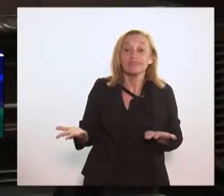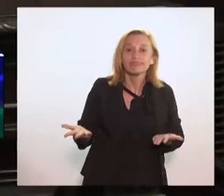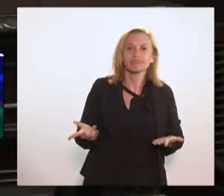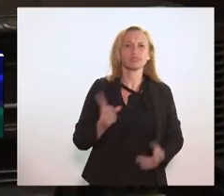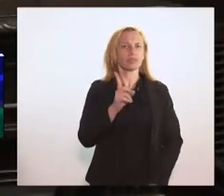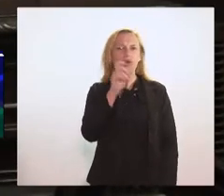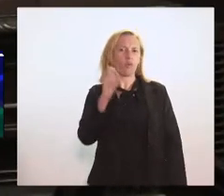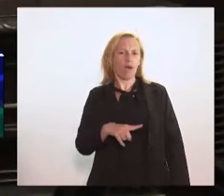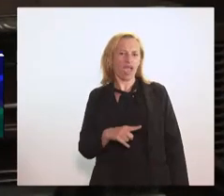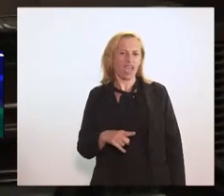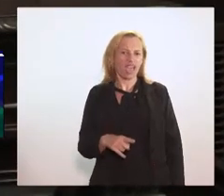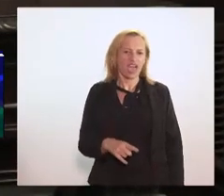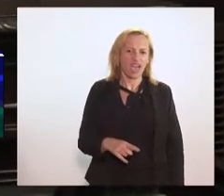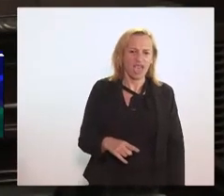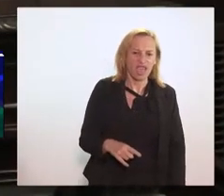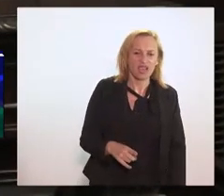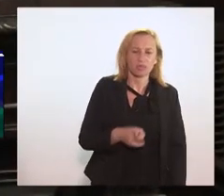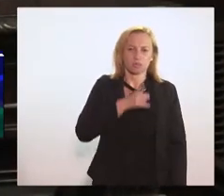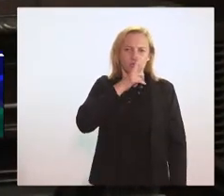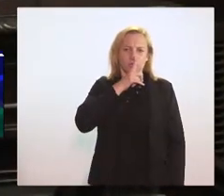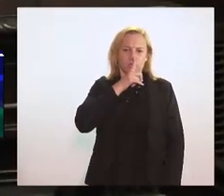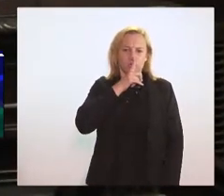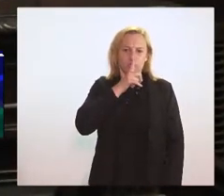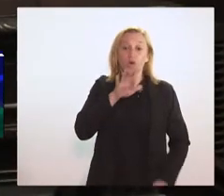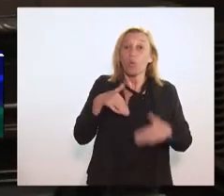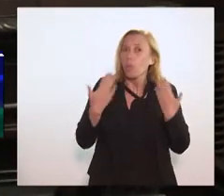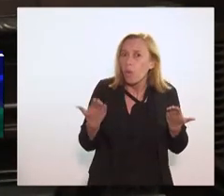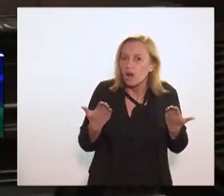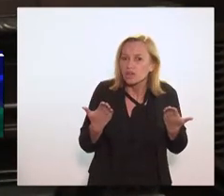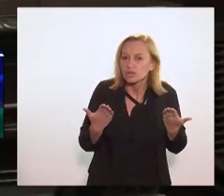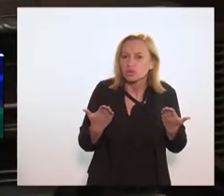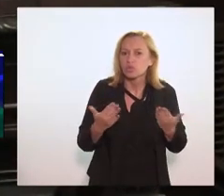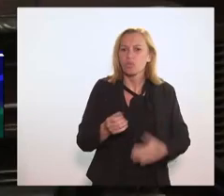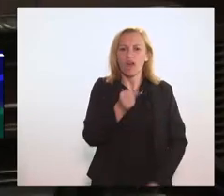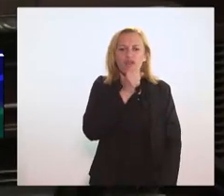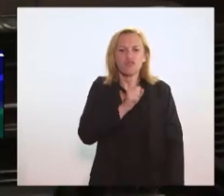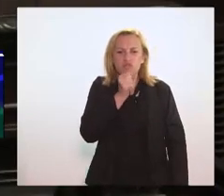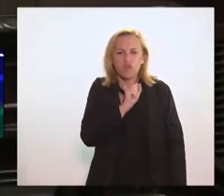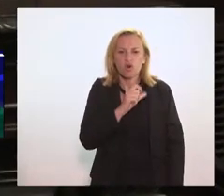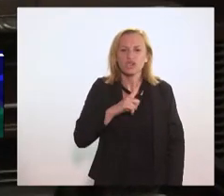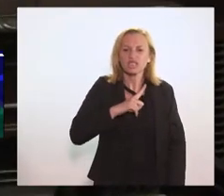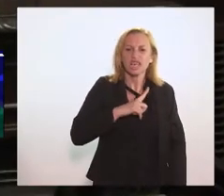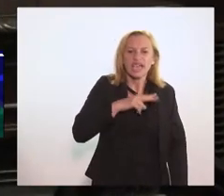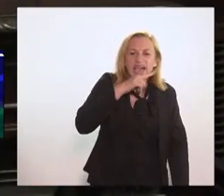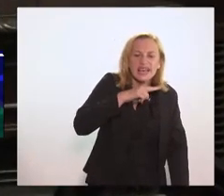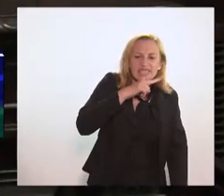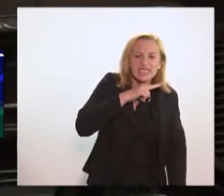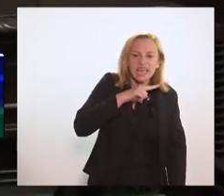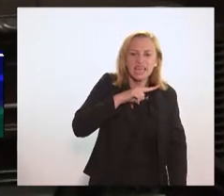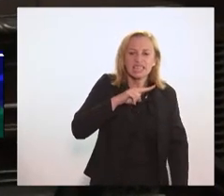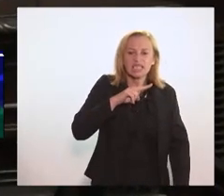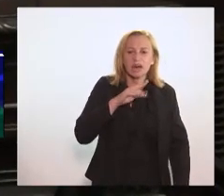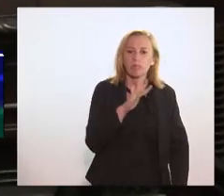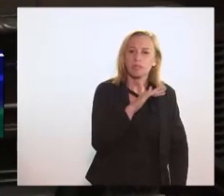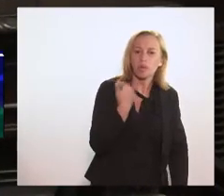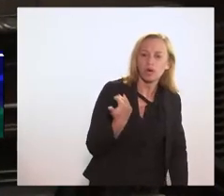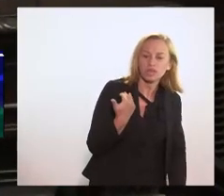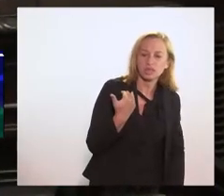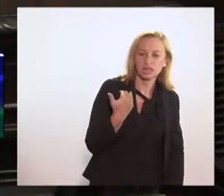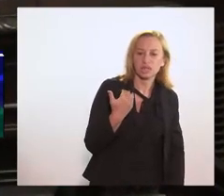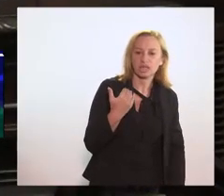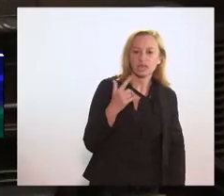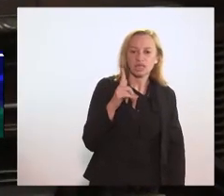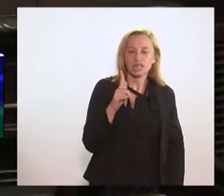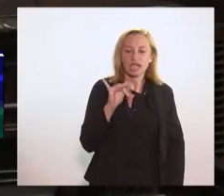Não é a hipocrisia e o silêncio quando um avô tem a sua neta atropelada por um ganso dentro